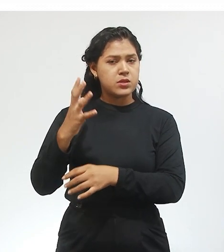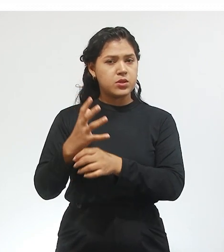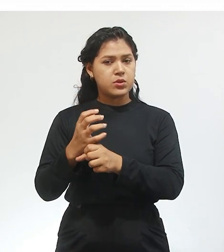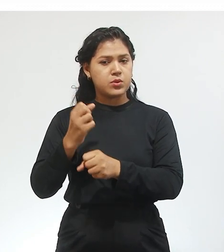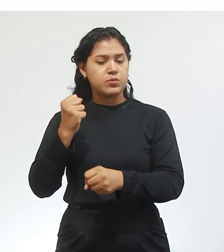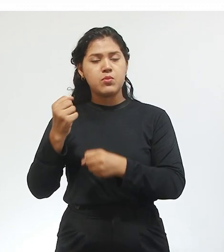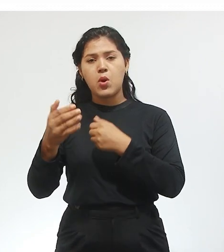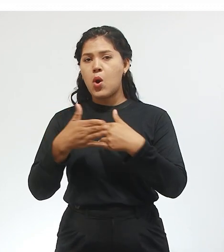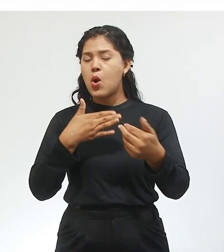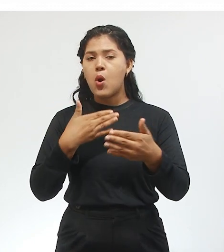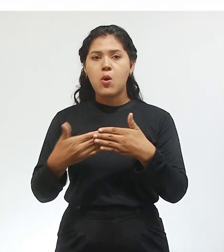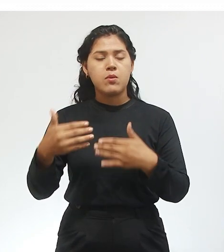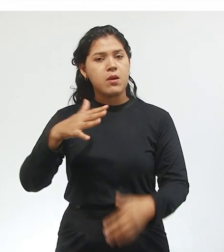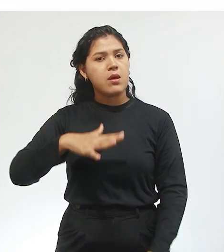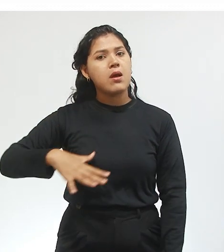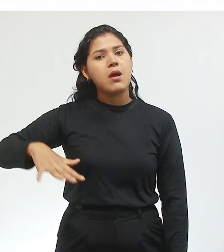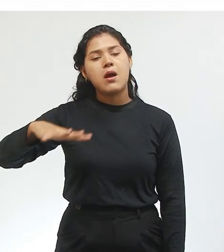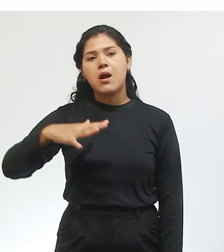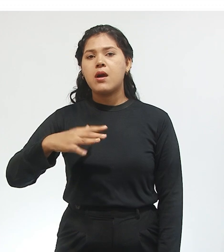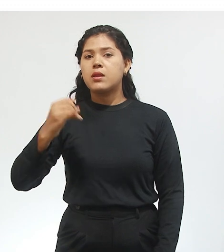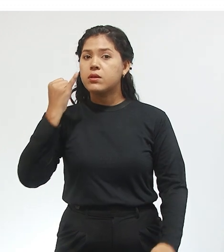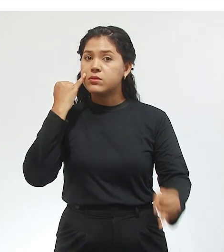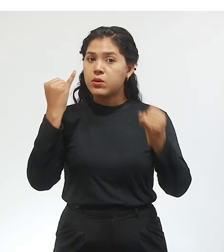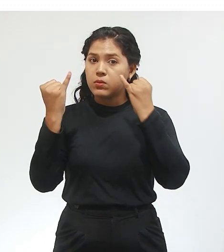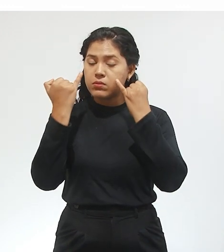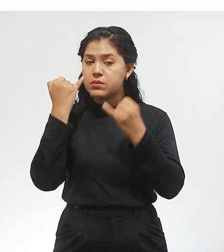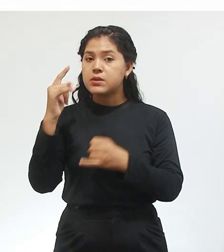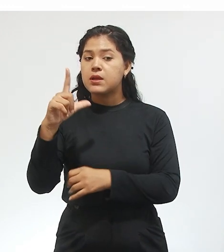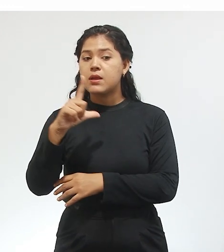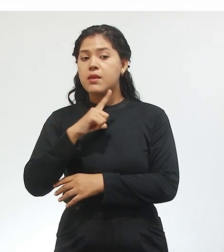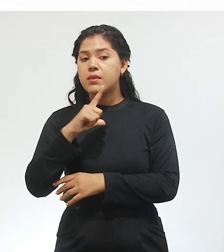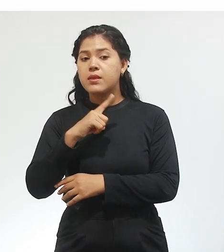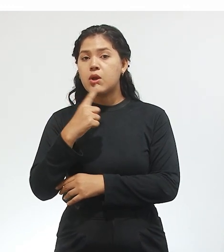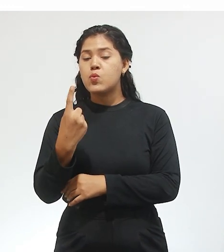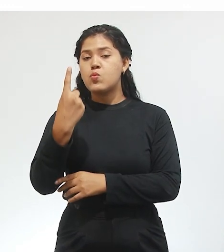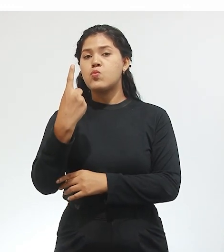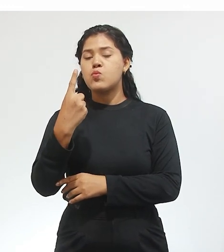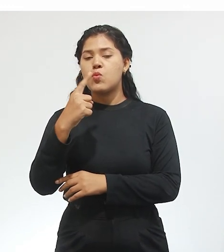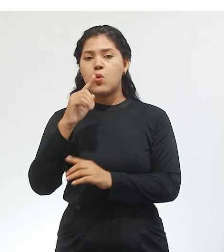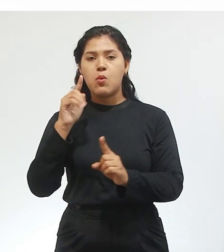como qualquer outra área do conhecimento, possui um